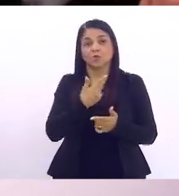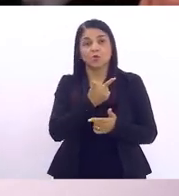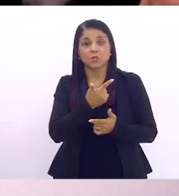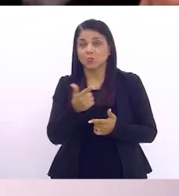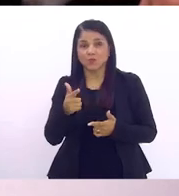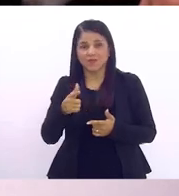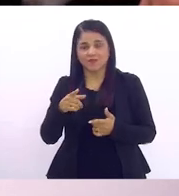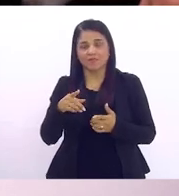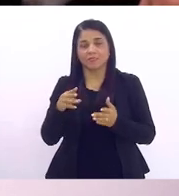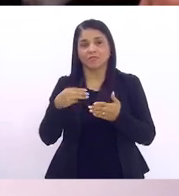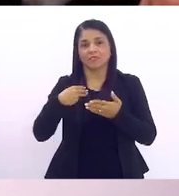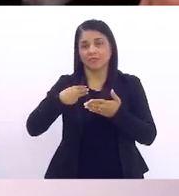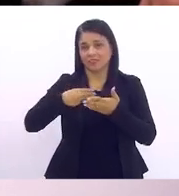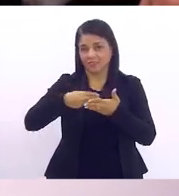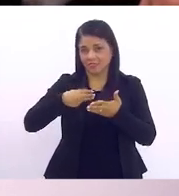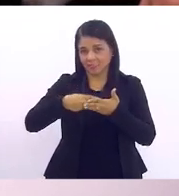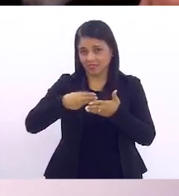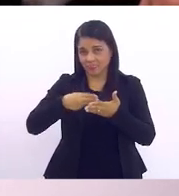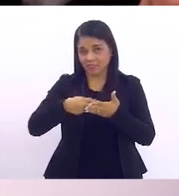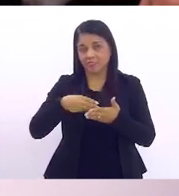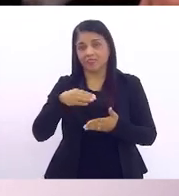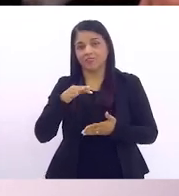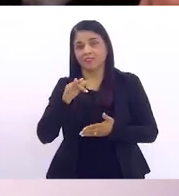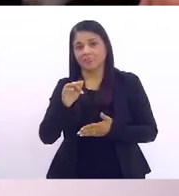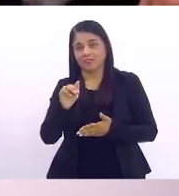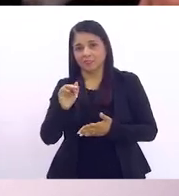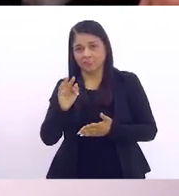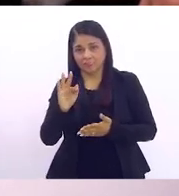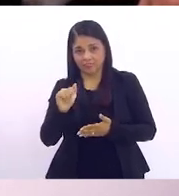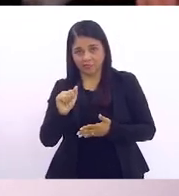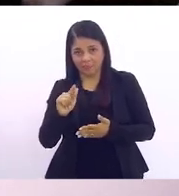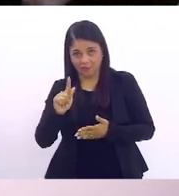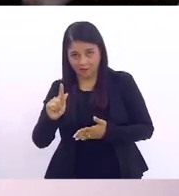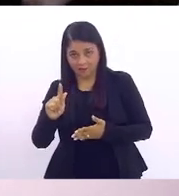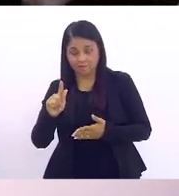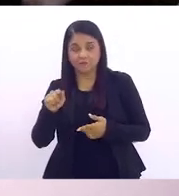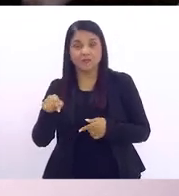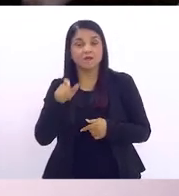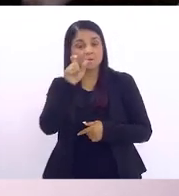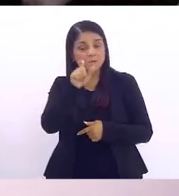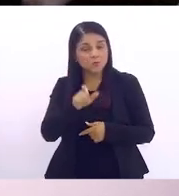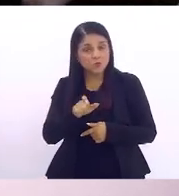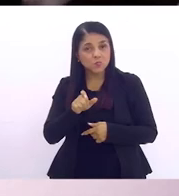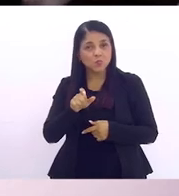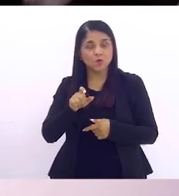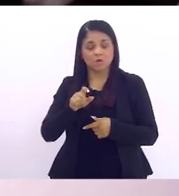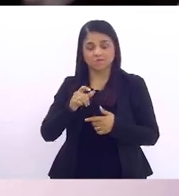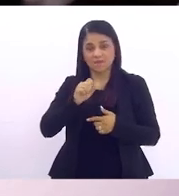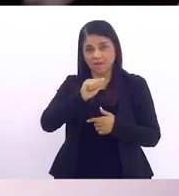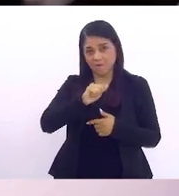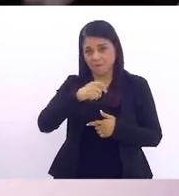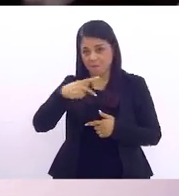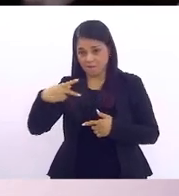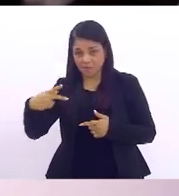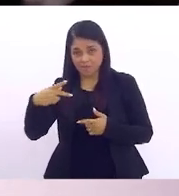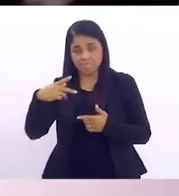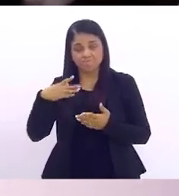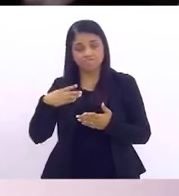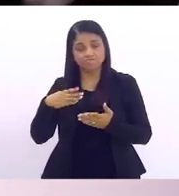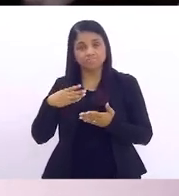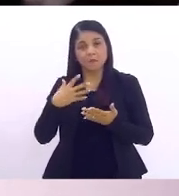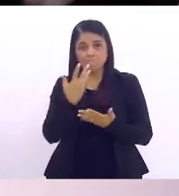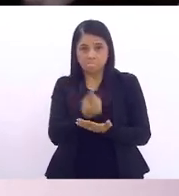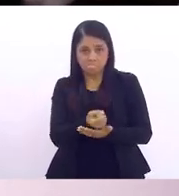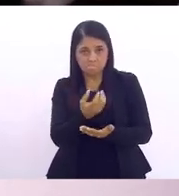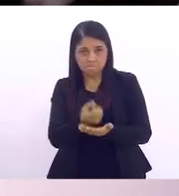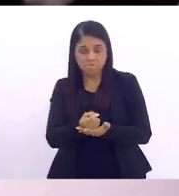Tag eh a pessoa muitas vezes entra no no aplicativo se ela conseguir baixar o aplicativo ou